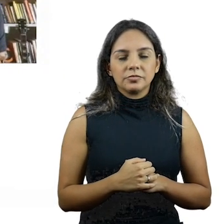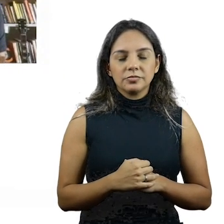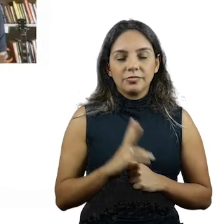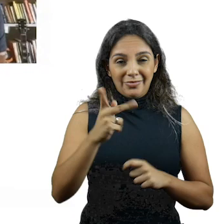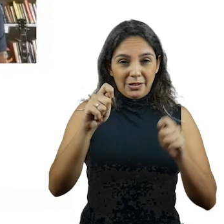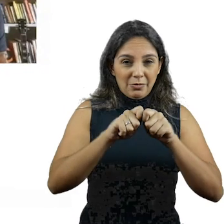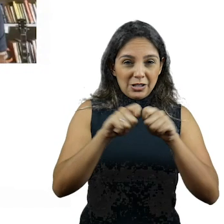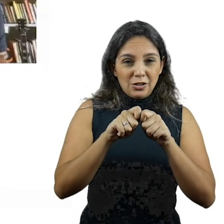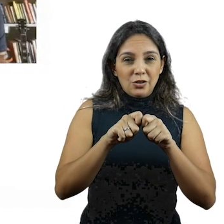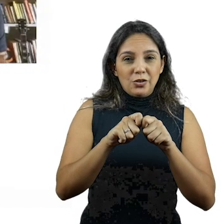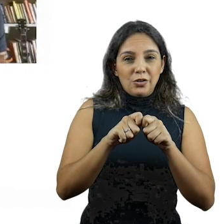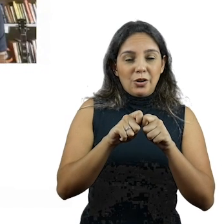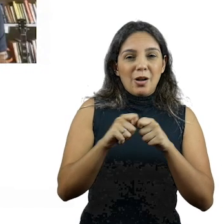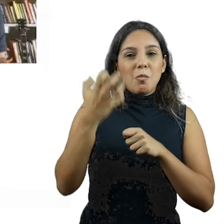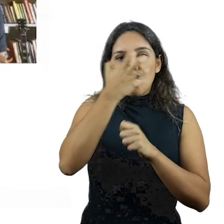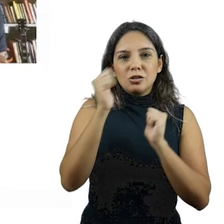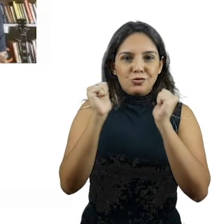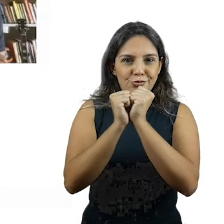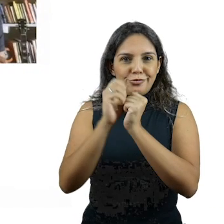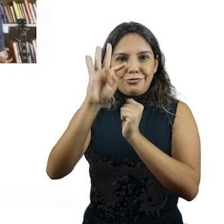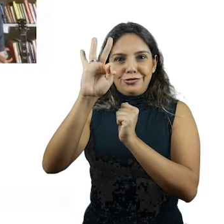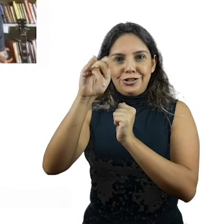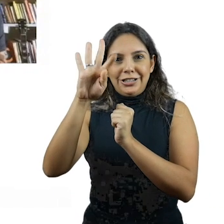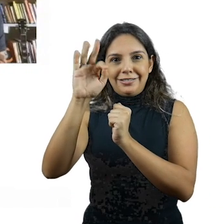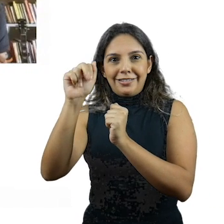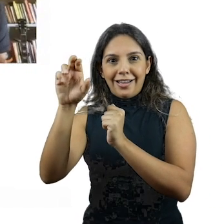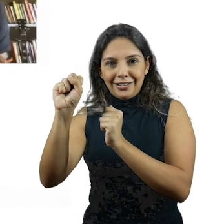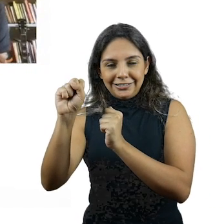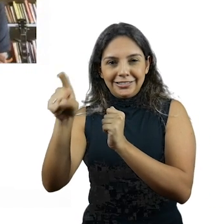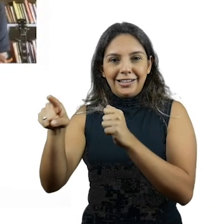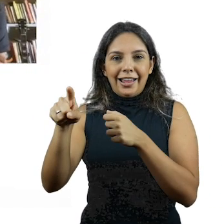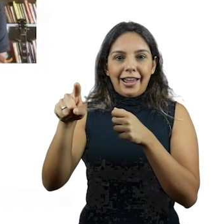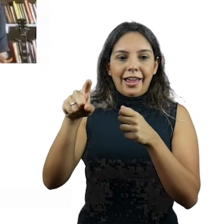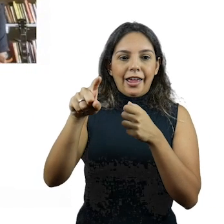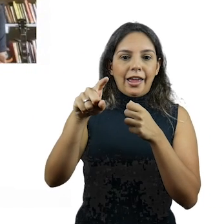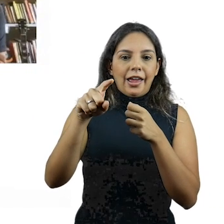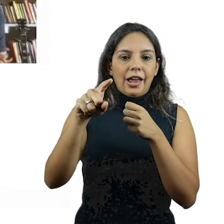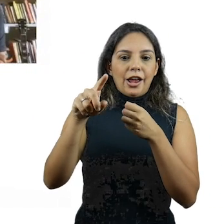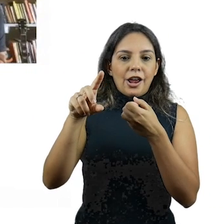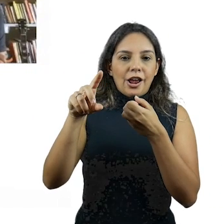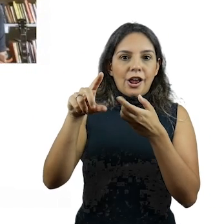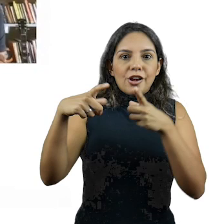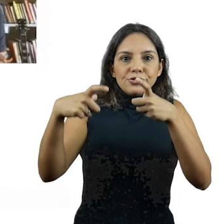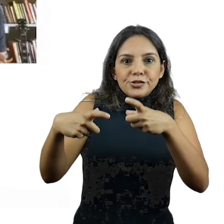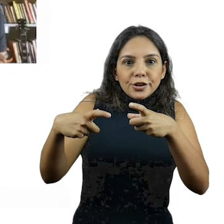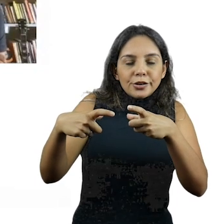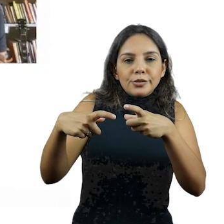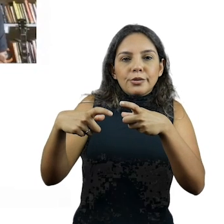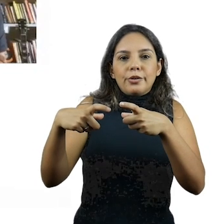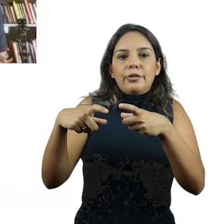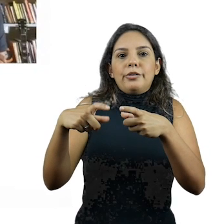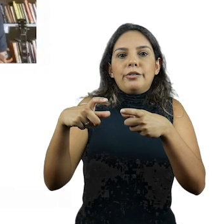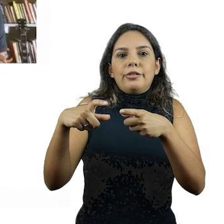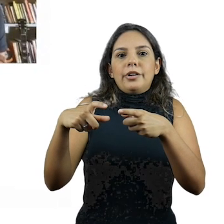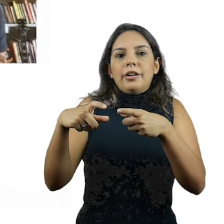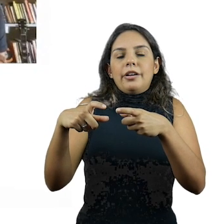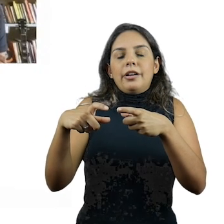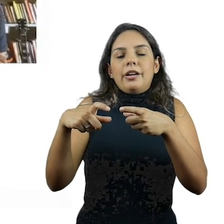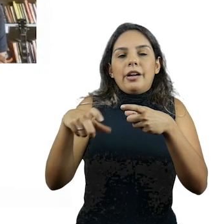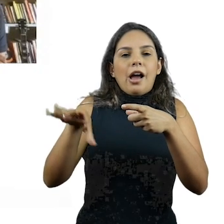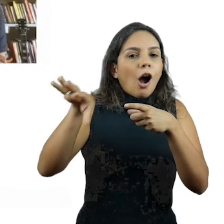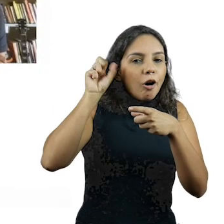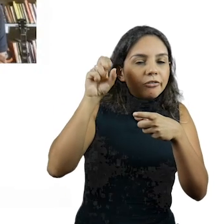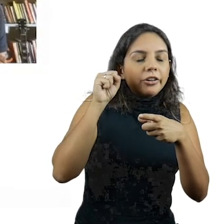Titãs, gravando disco, escrevendo livros. Então chegou uma hora que eu não estava conseguindo fazer tudo, sabe?